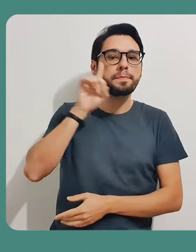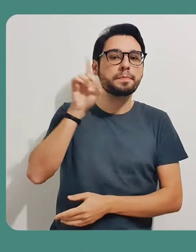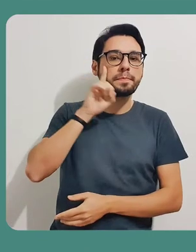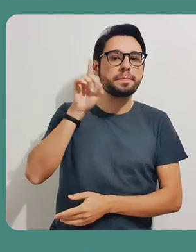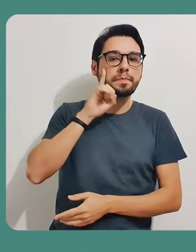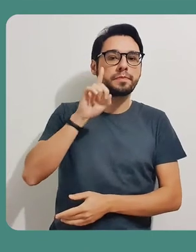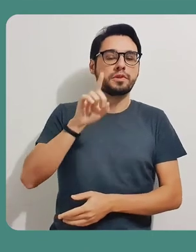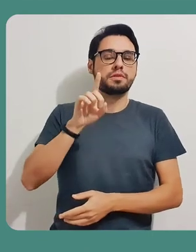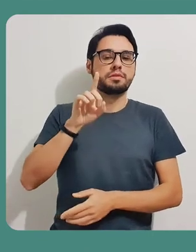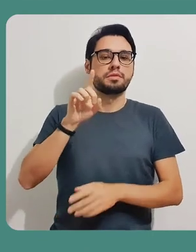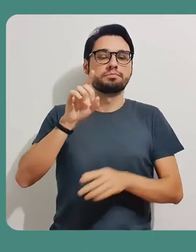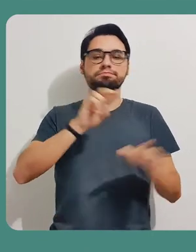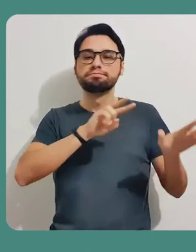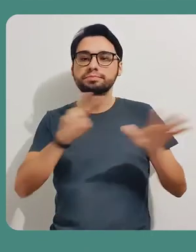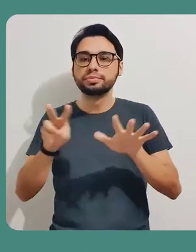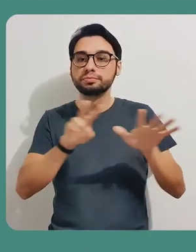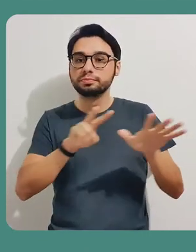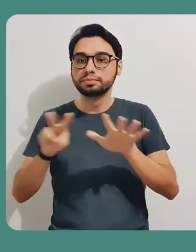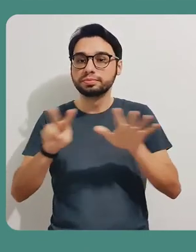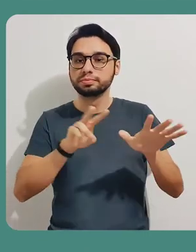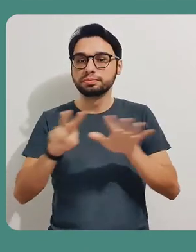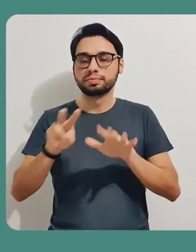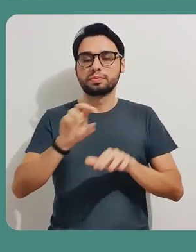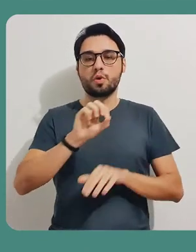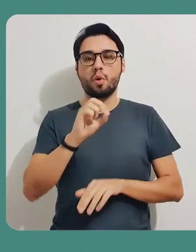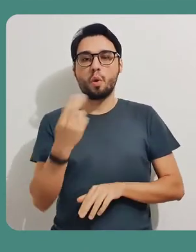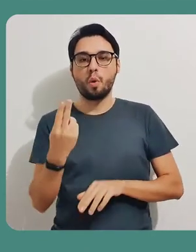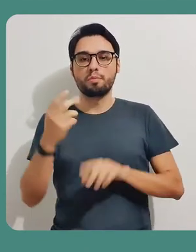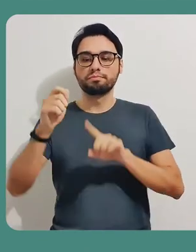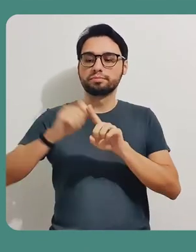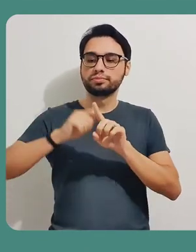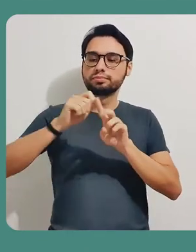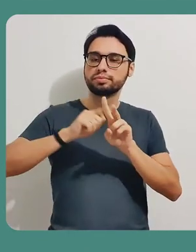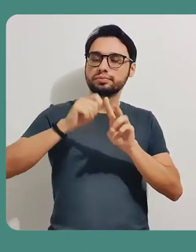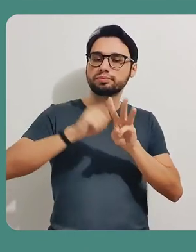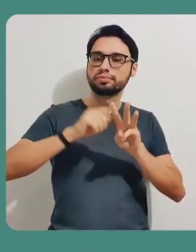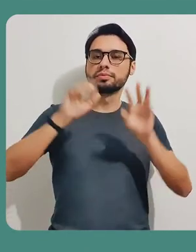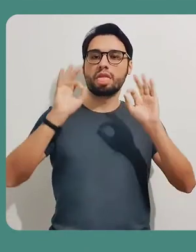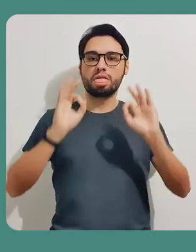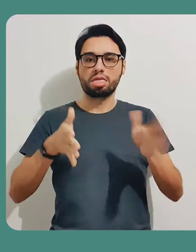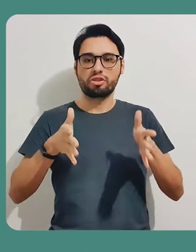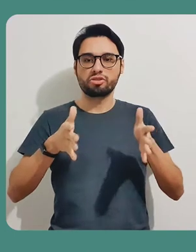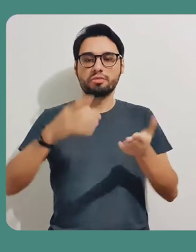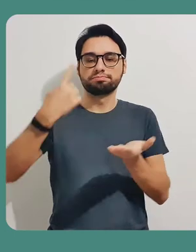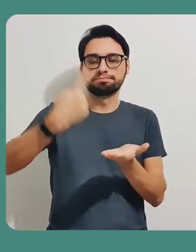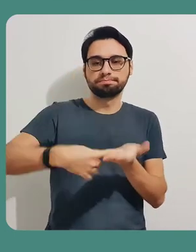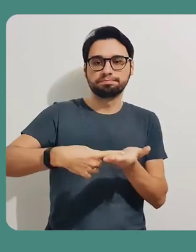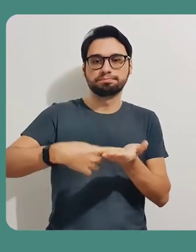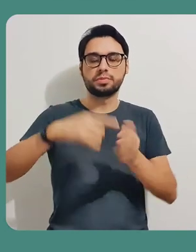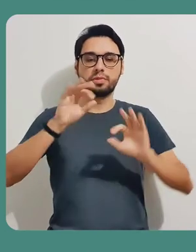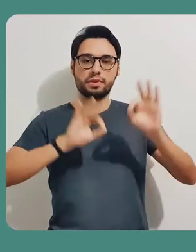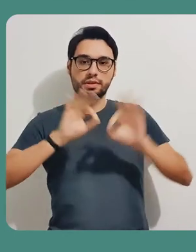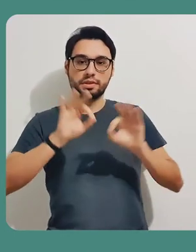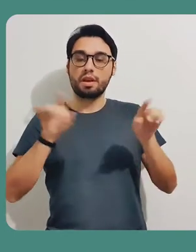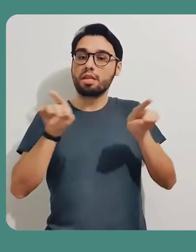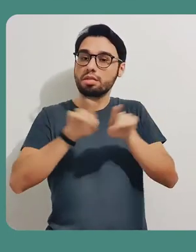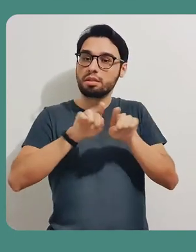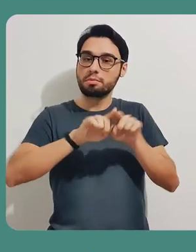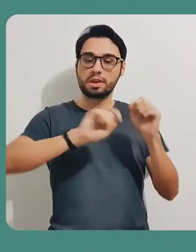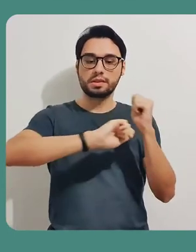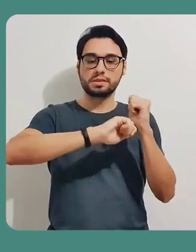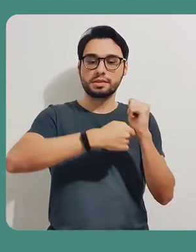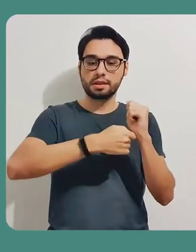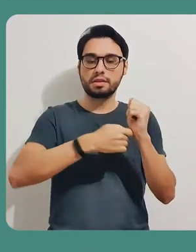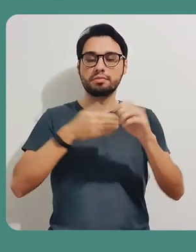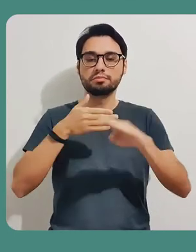agendar reuniões recorrentes diariamente semanalmente mensalmente e é possível